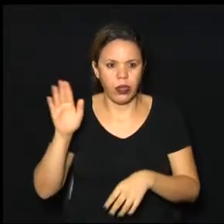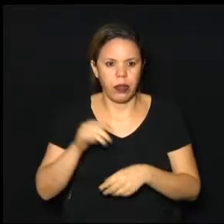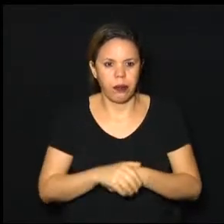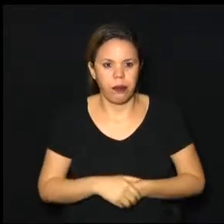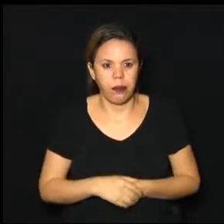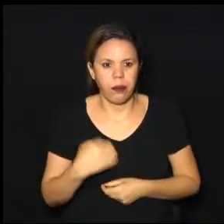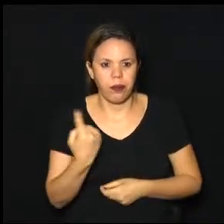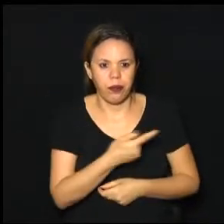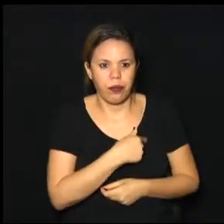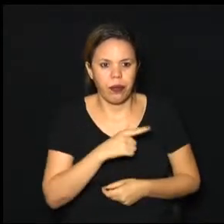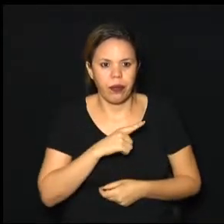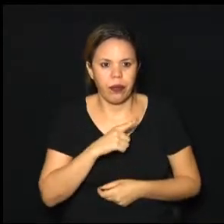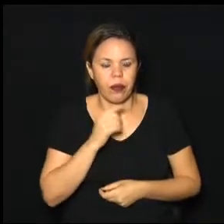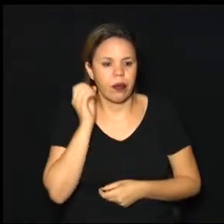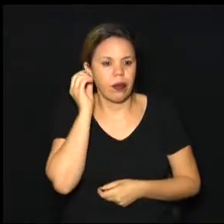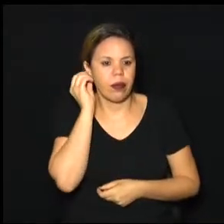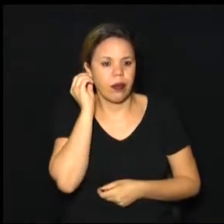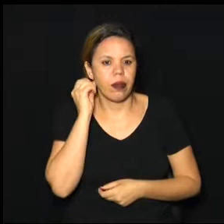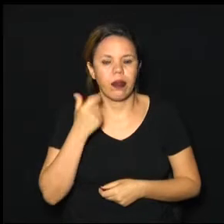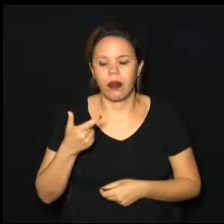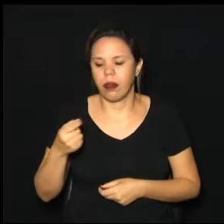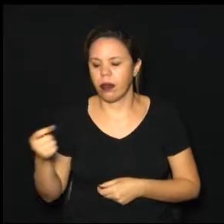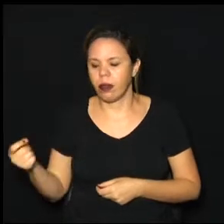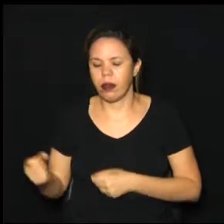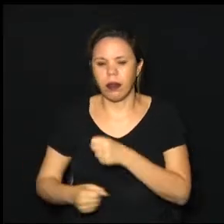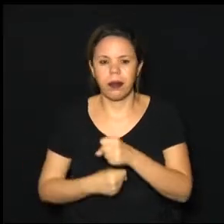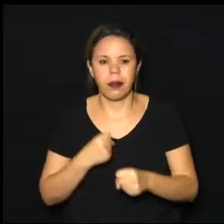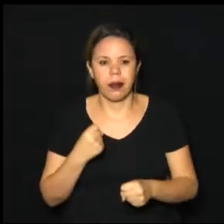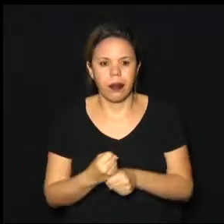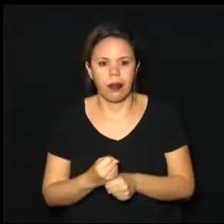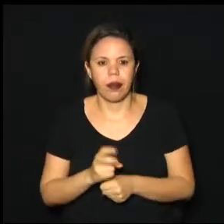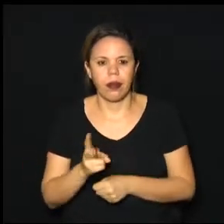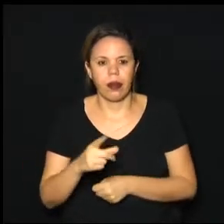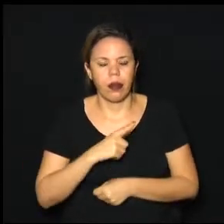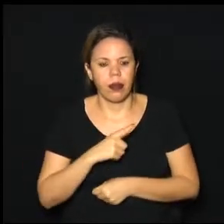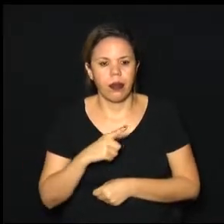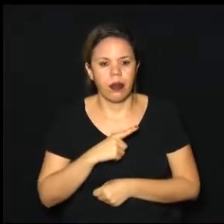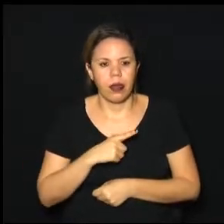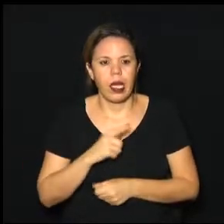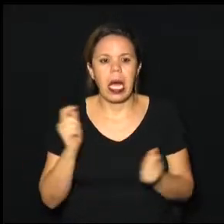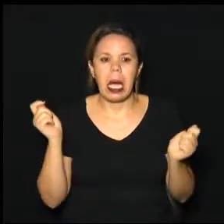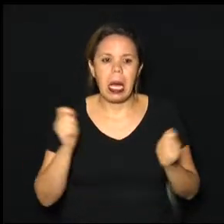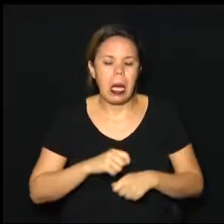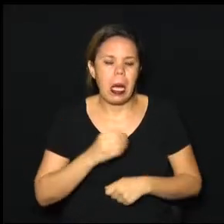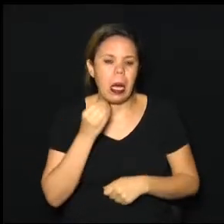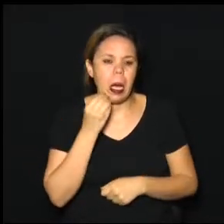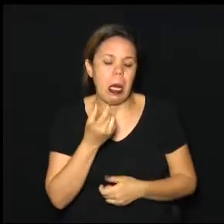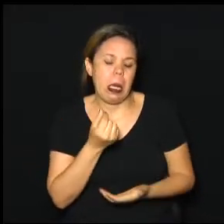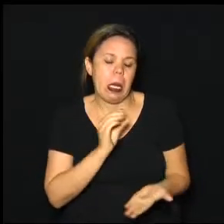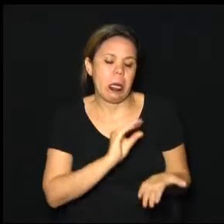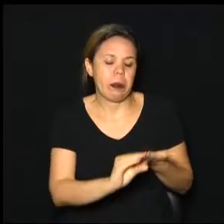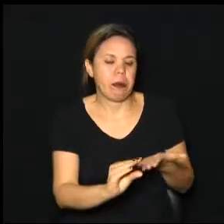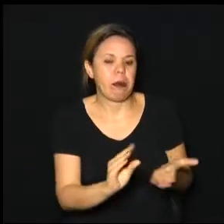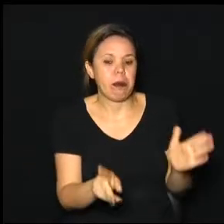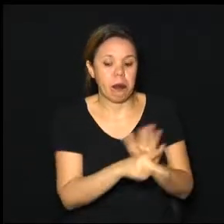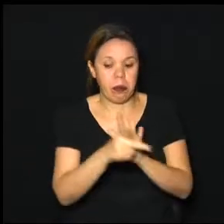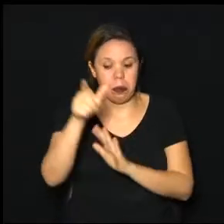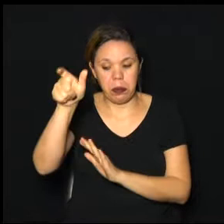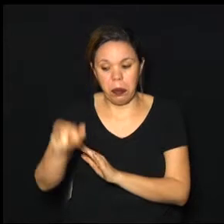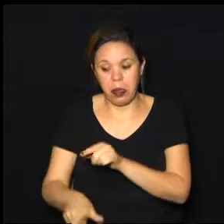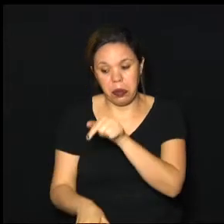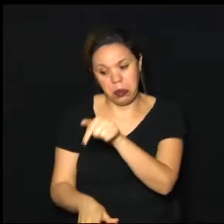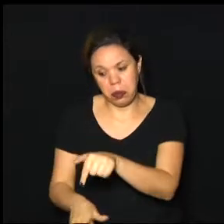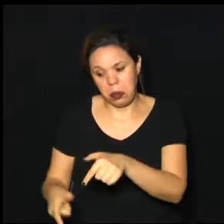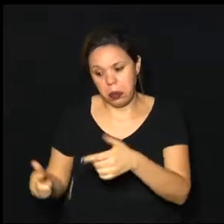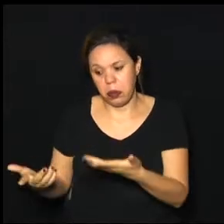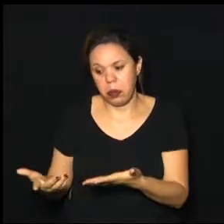nós teremos em 2020, como sempre tivemos, a possibilidade do custeio pelo próprio candidato,